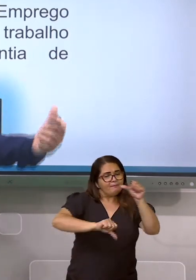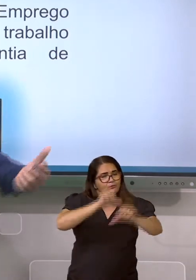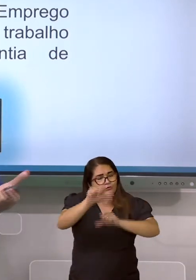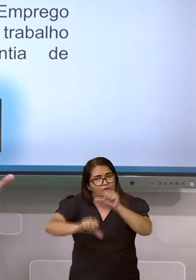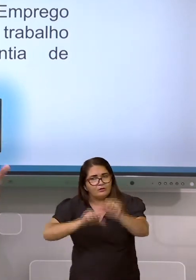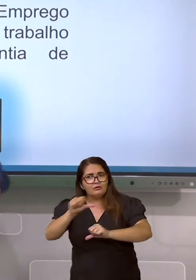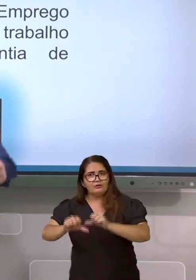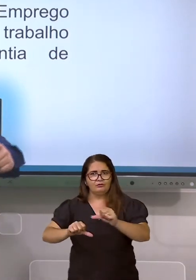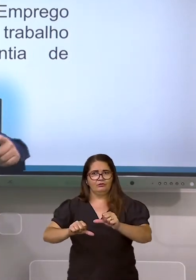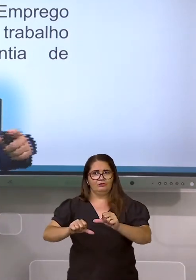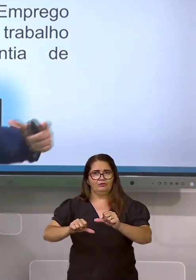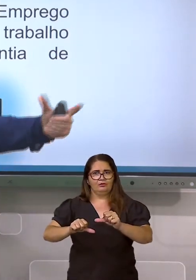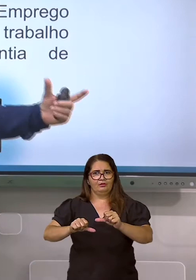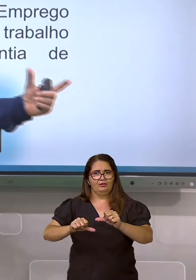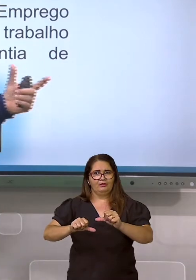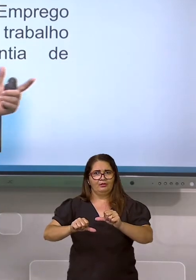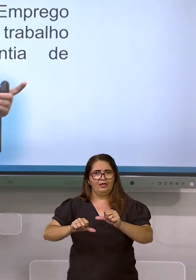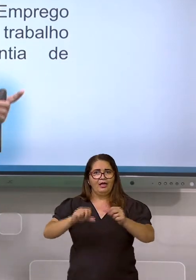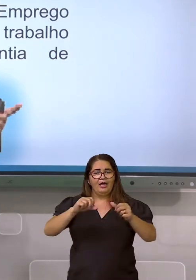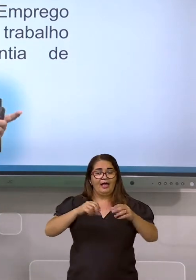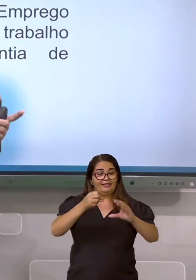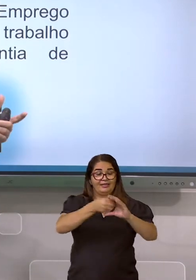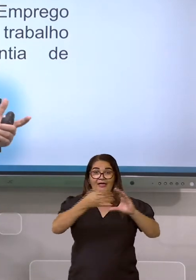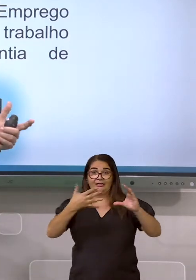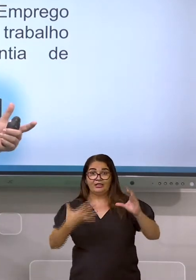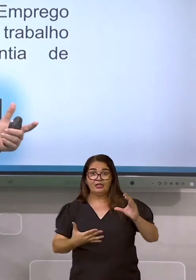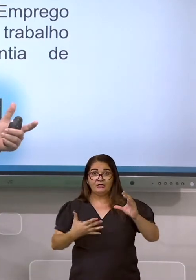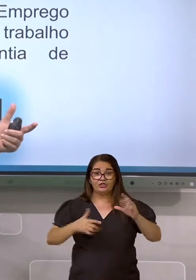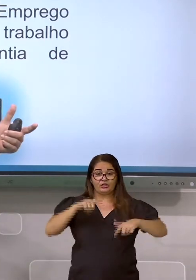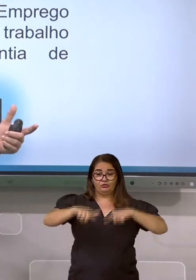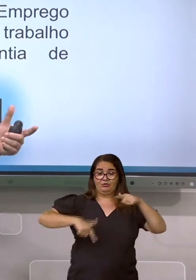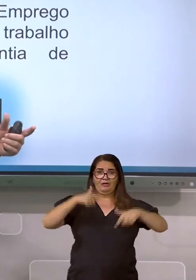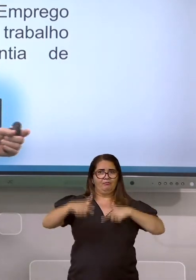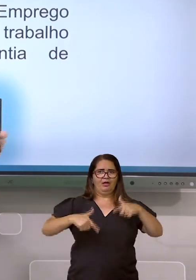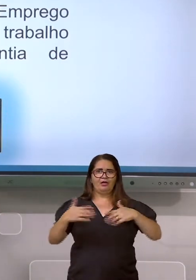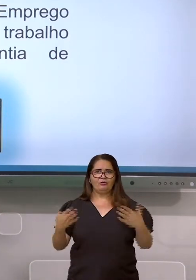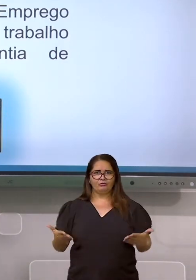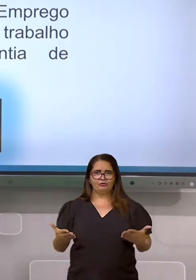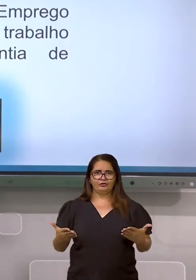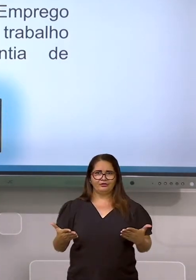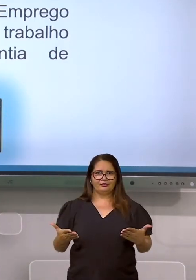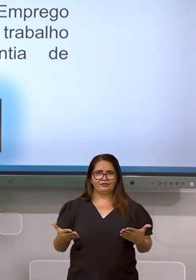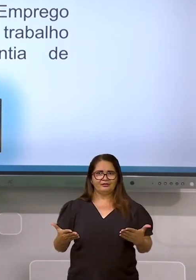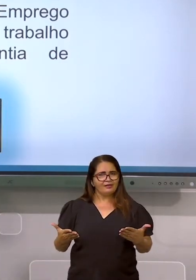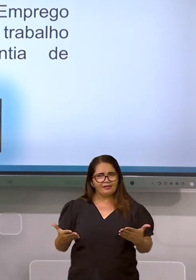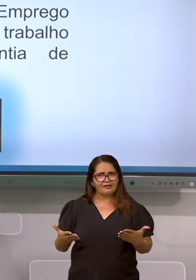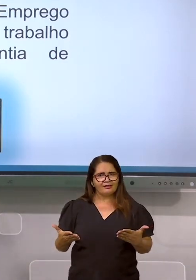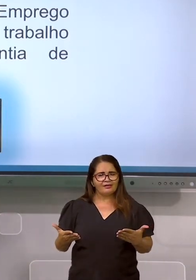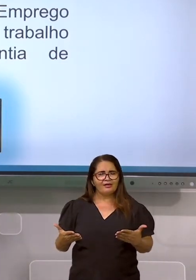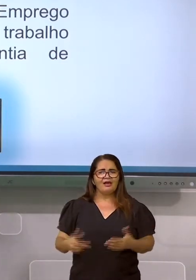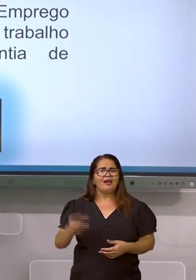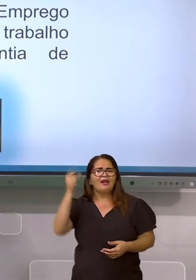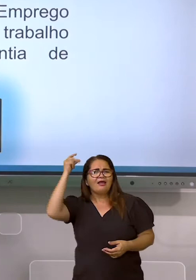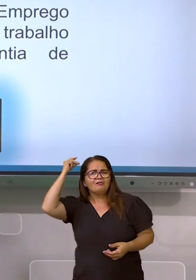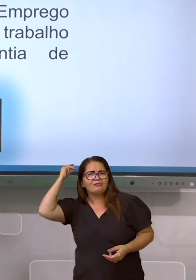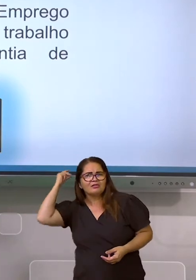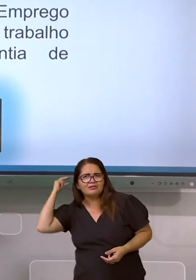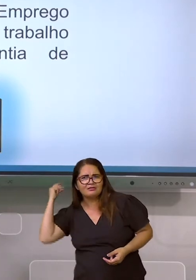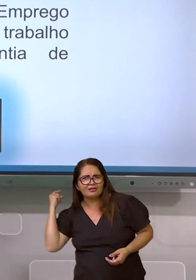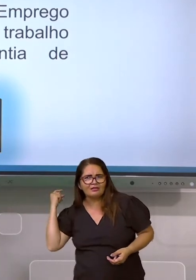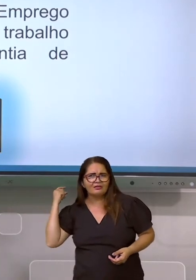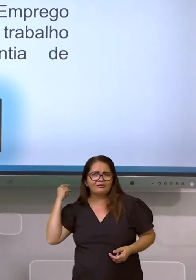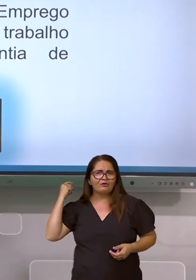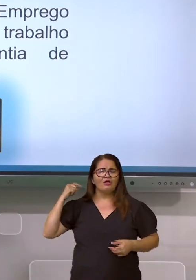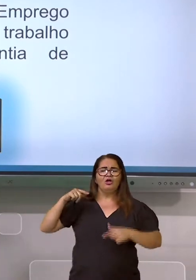do passado, que eram longas, que não mudava tanto, hoje as carreiras